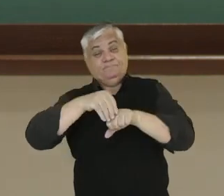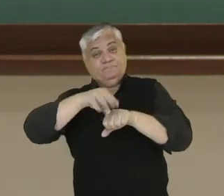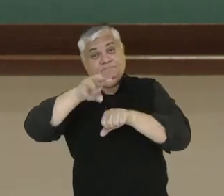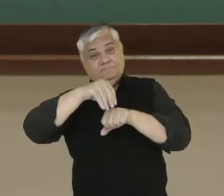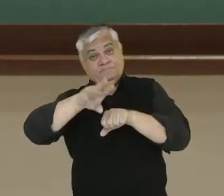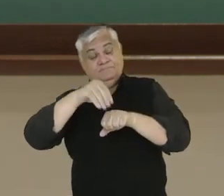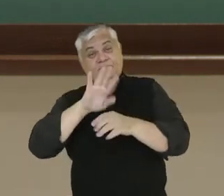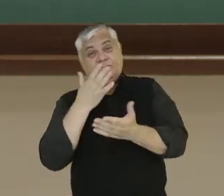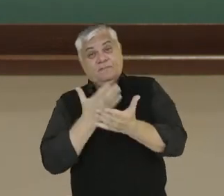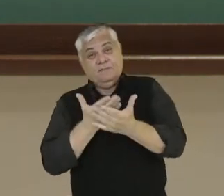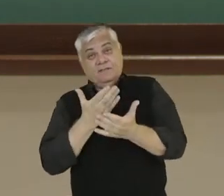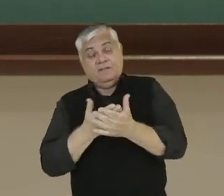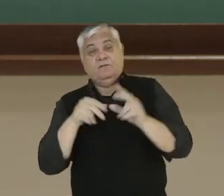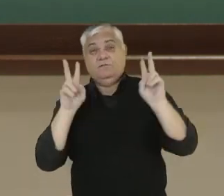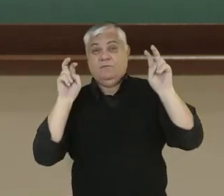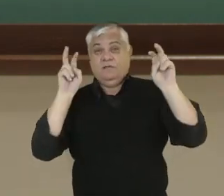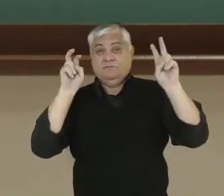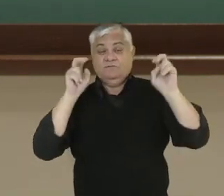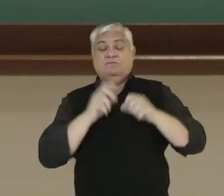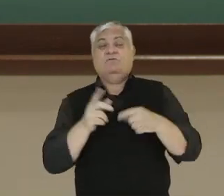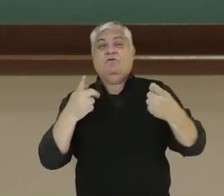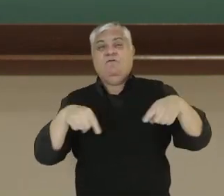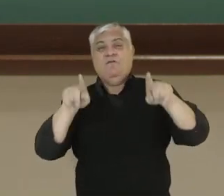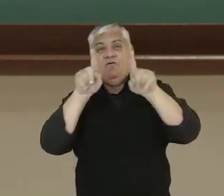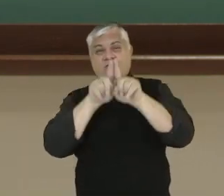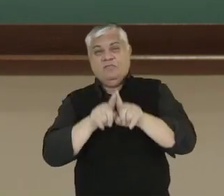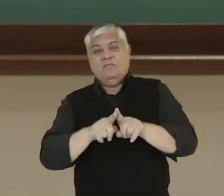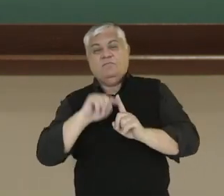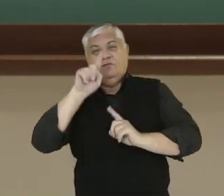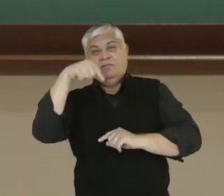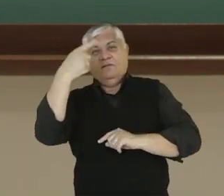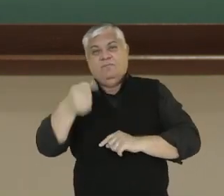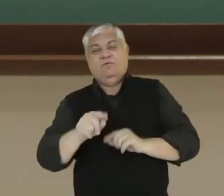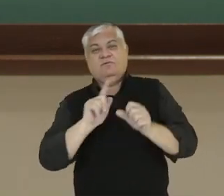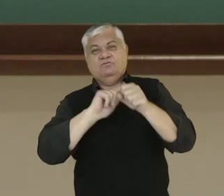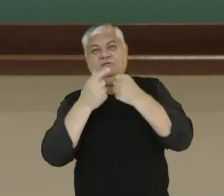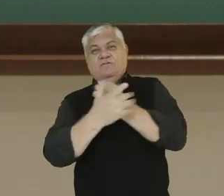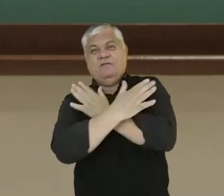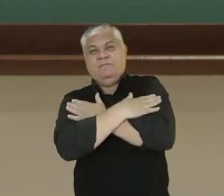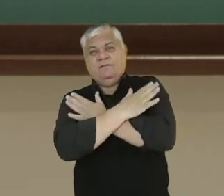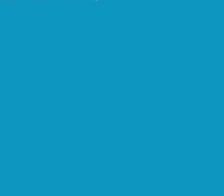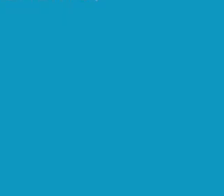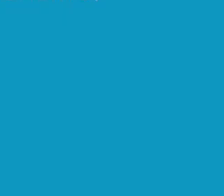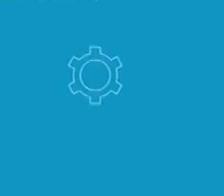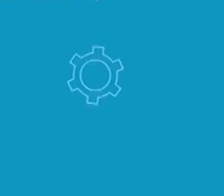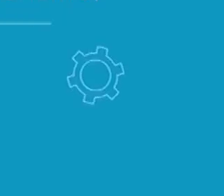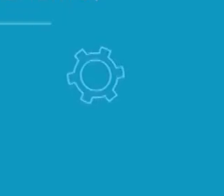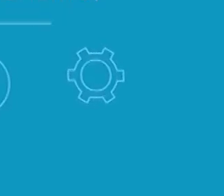hoje com você sobre esse assunto e voltamos numa próxima aula com mais geografia. Um abraço a todos.